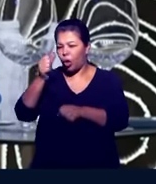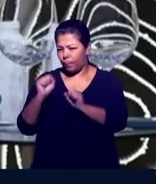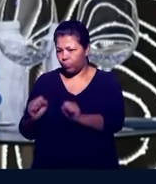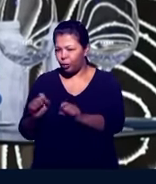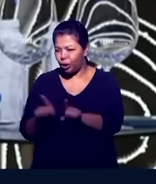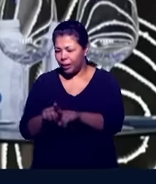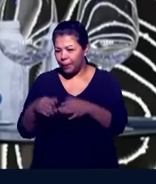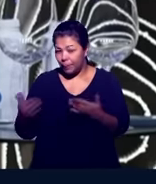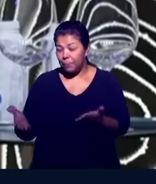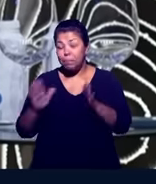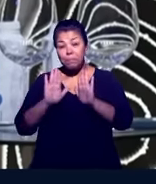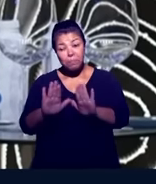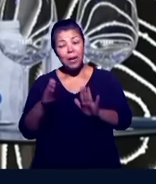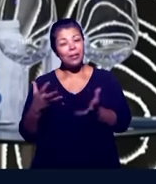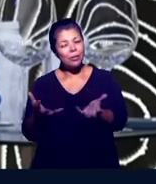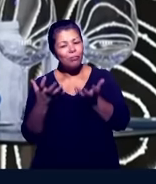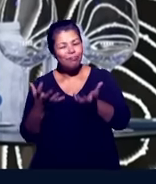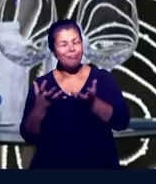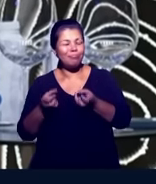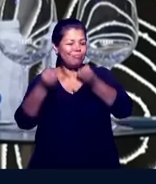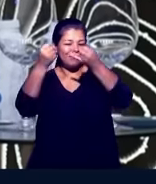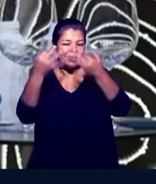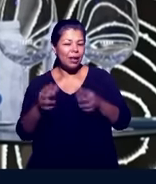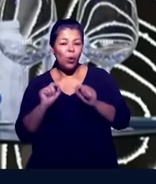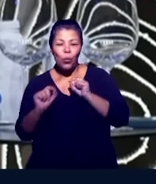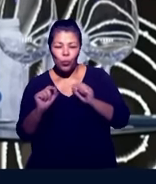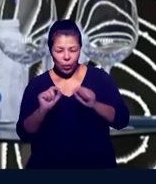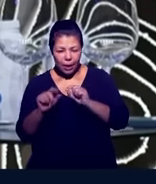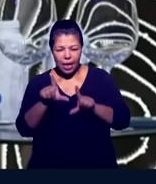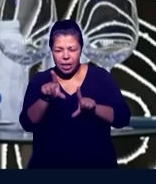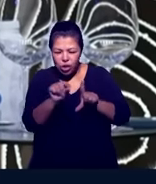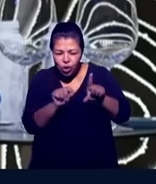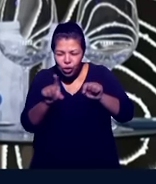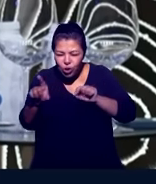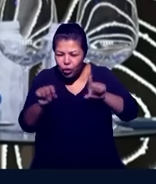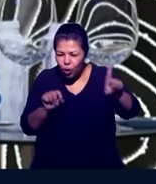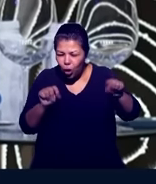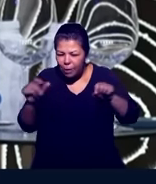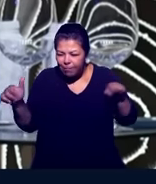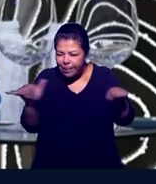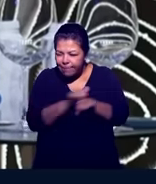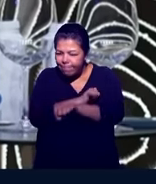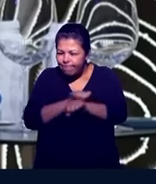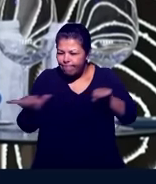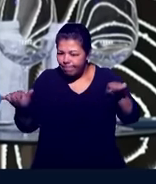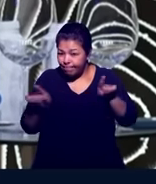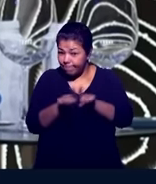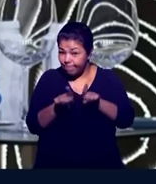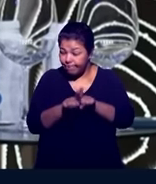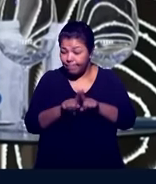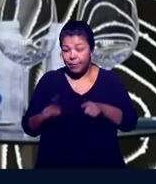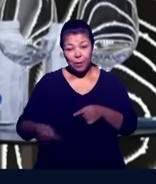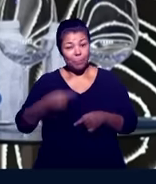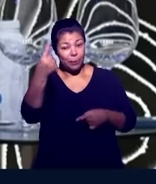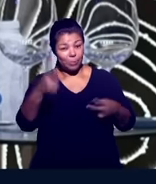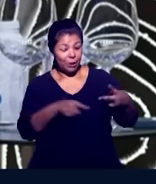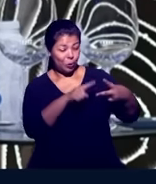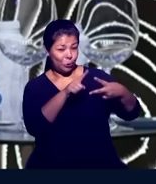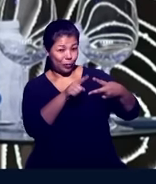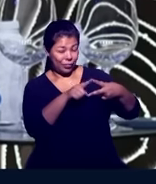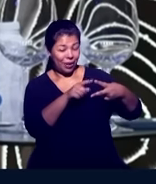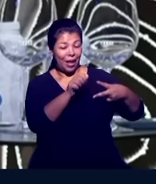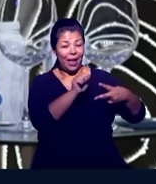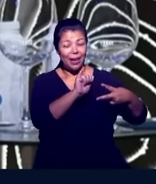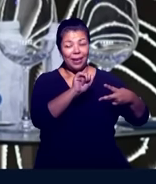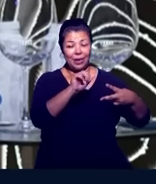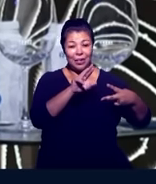eu quero afirmar que essas escolhas foram muito criteriosas né primeiro os dois da casa o Aílton e o